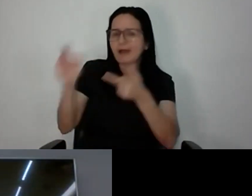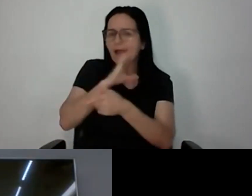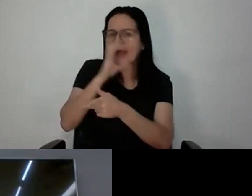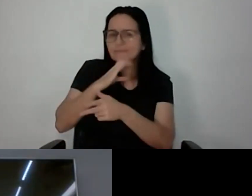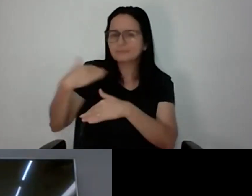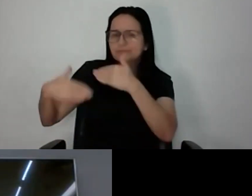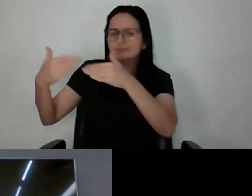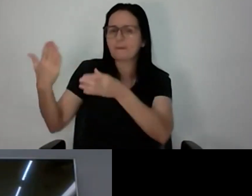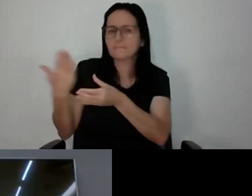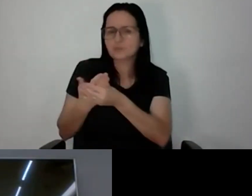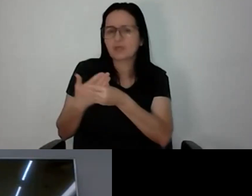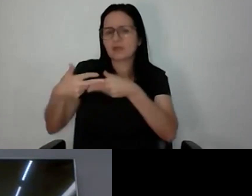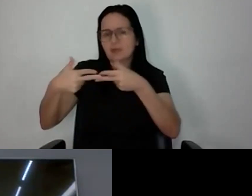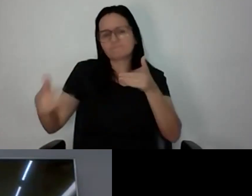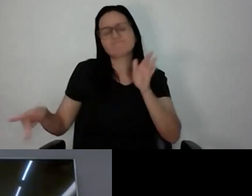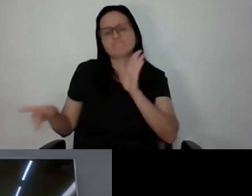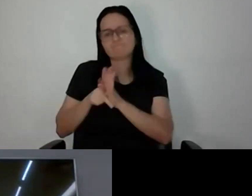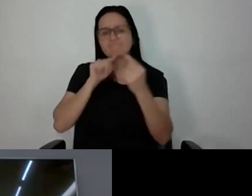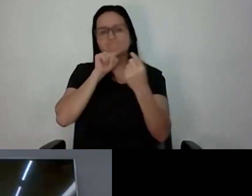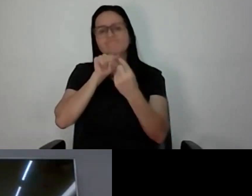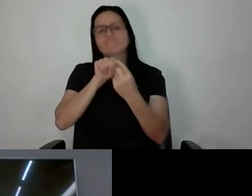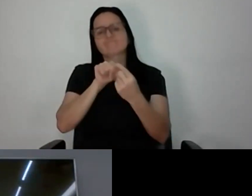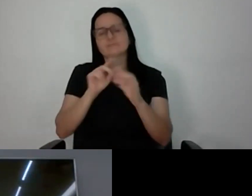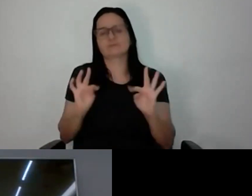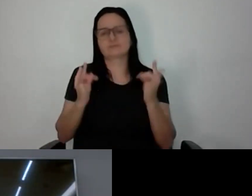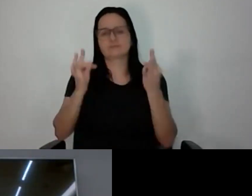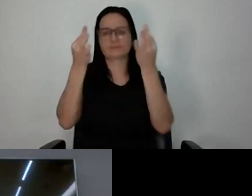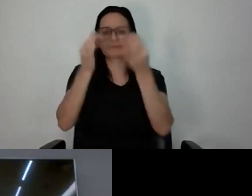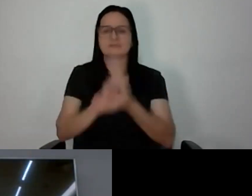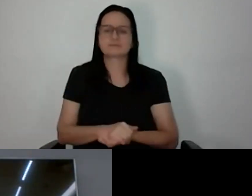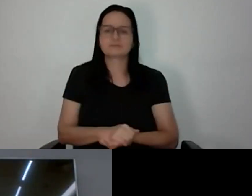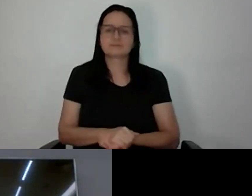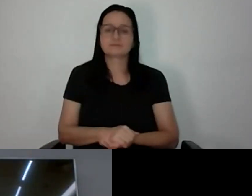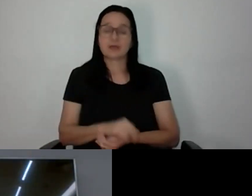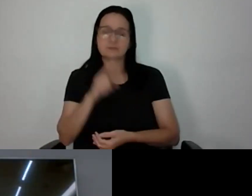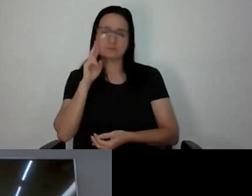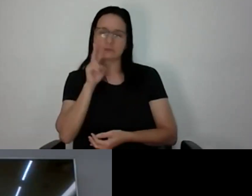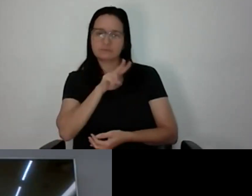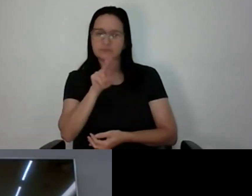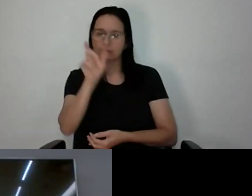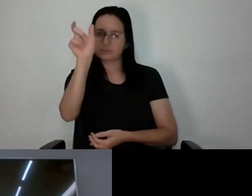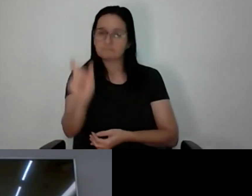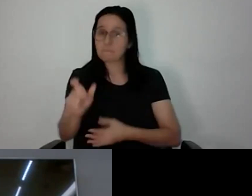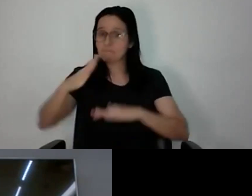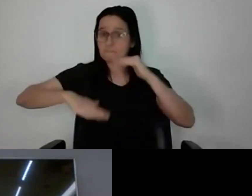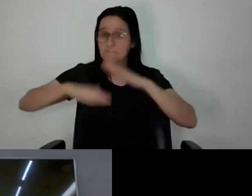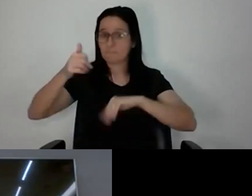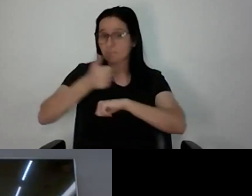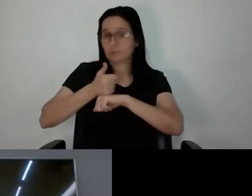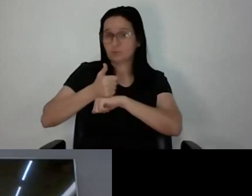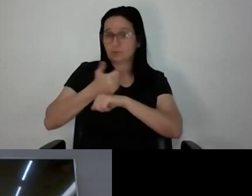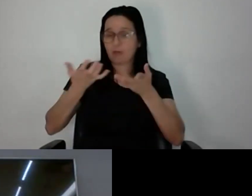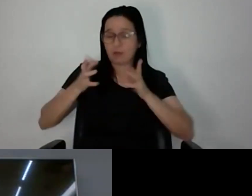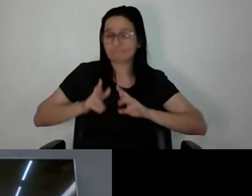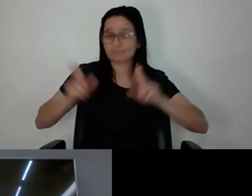para isso que serve a tecnologia. Então, quando a gente olha para um profissional que quer se diferenciar, que quer estar pronto para o